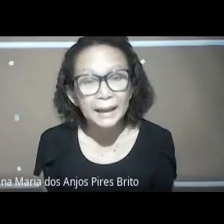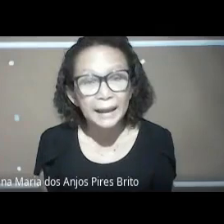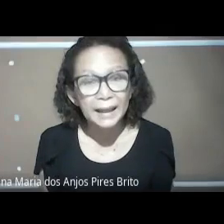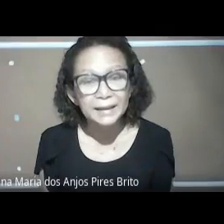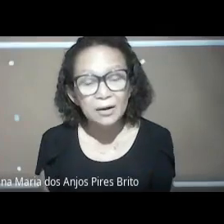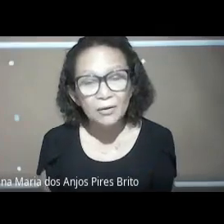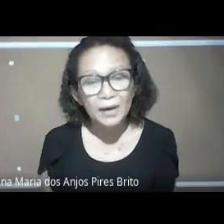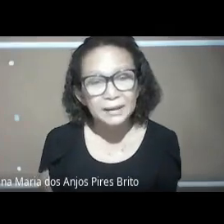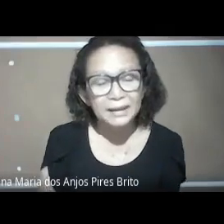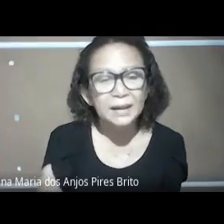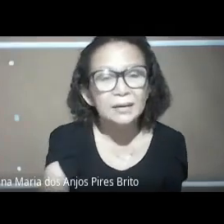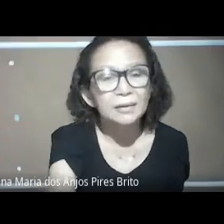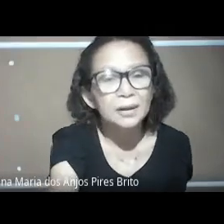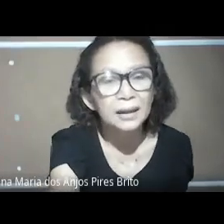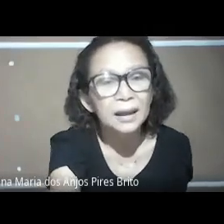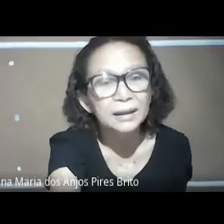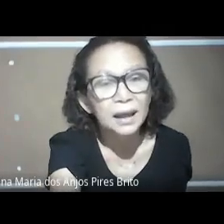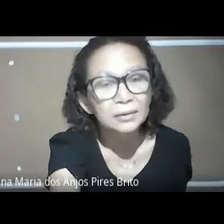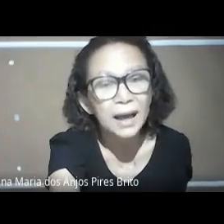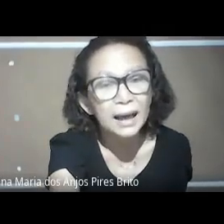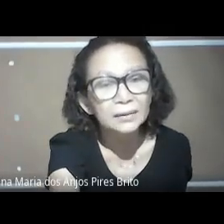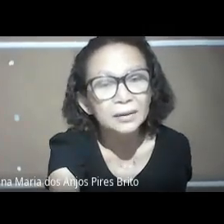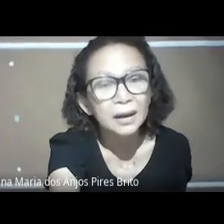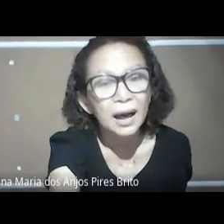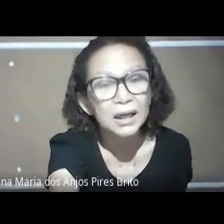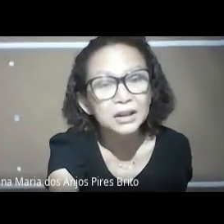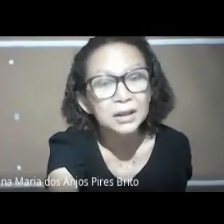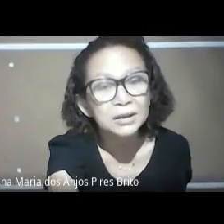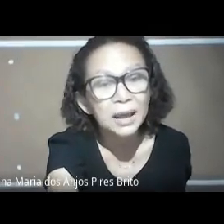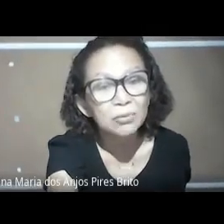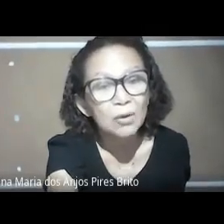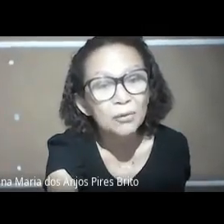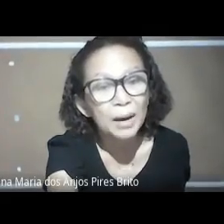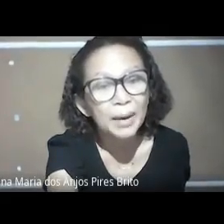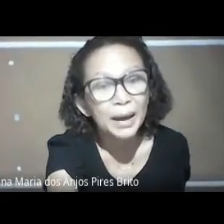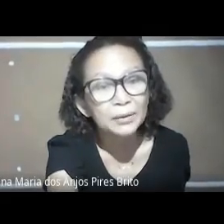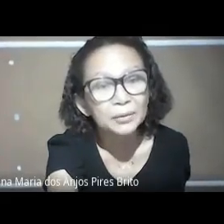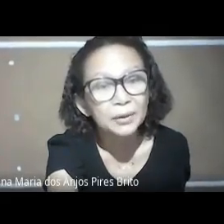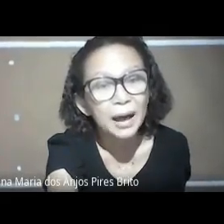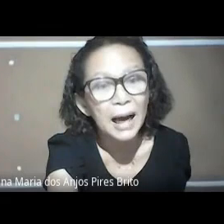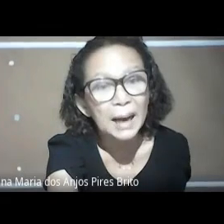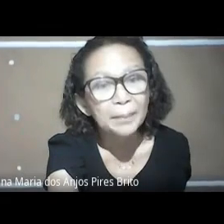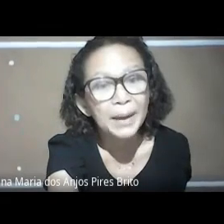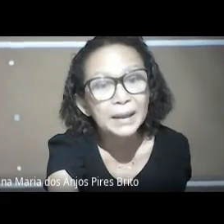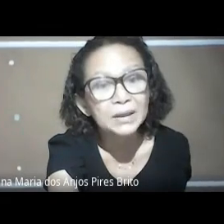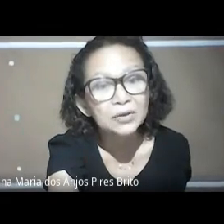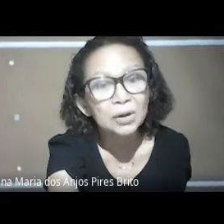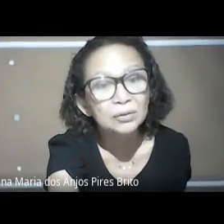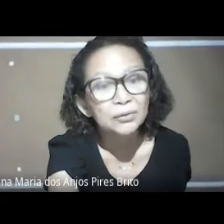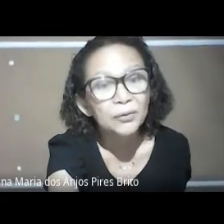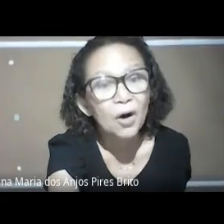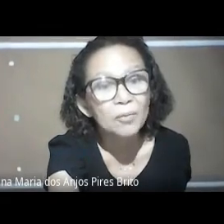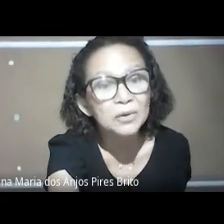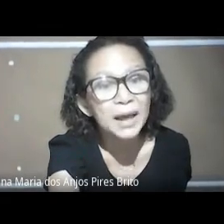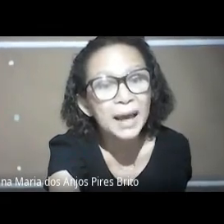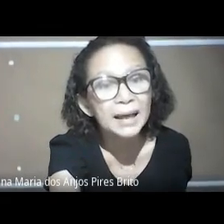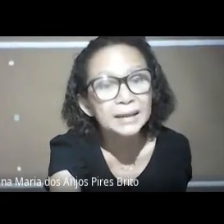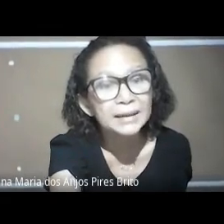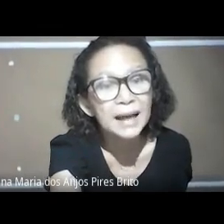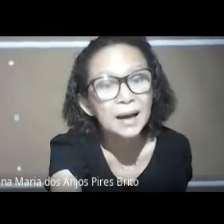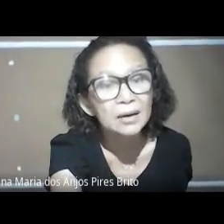Então, aqui nessa conversação, que está do lado, a gente tem o alfabeto apenas quando